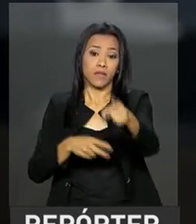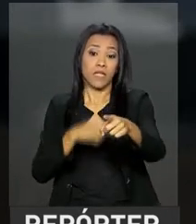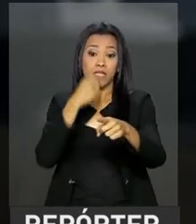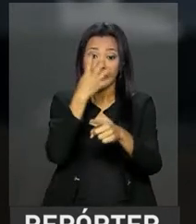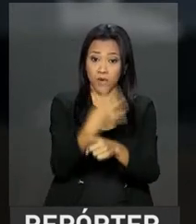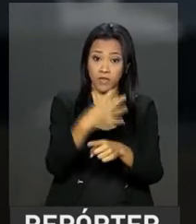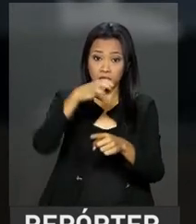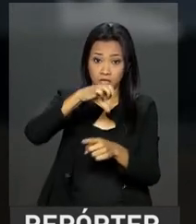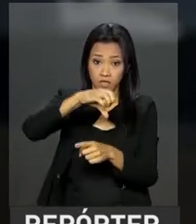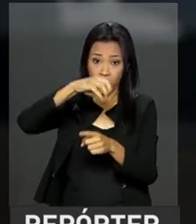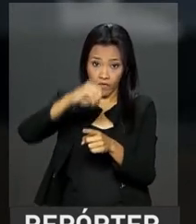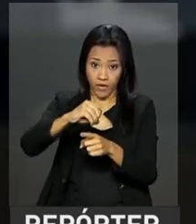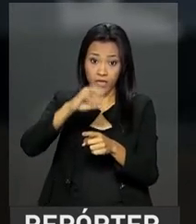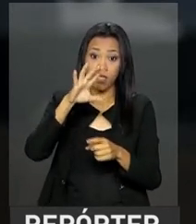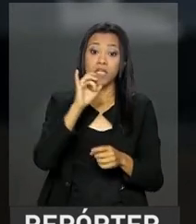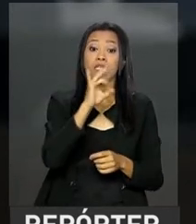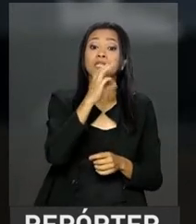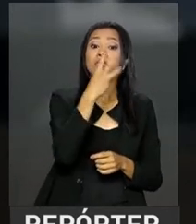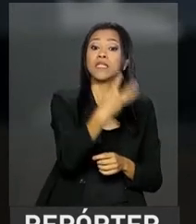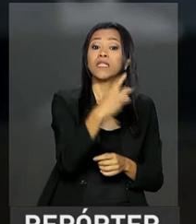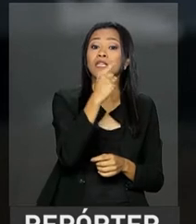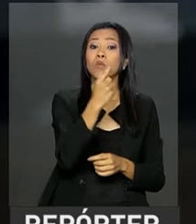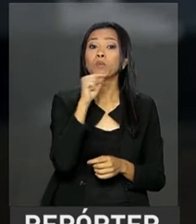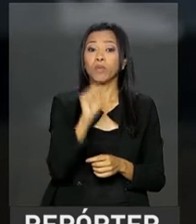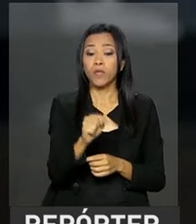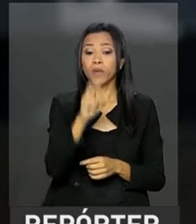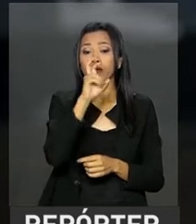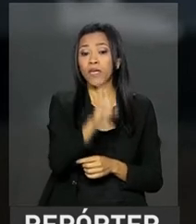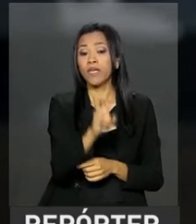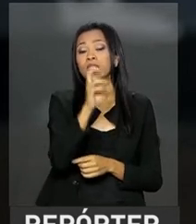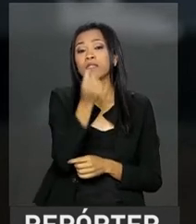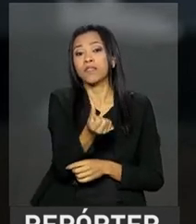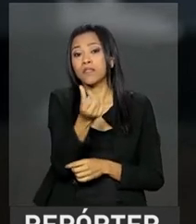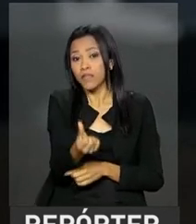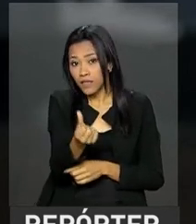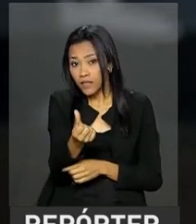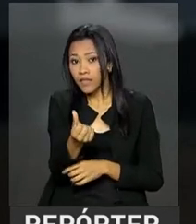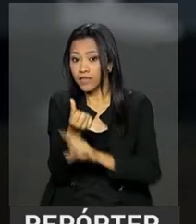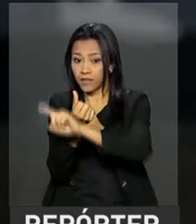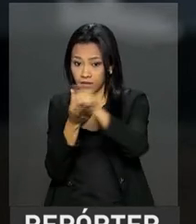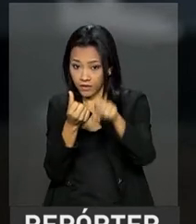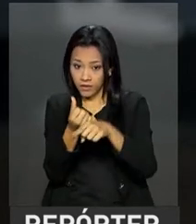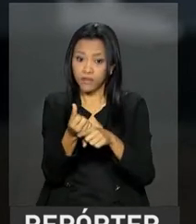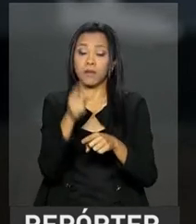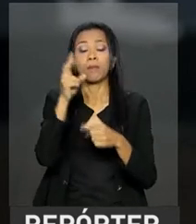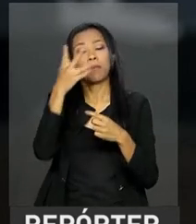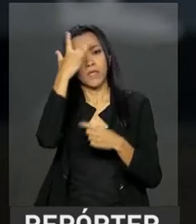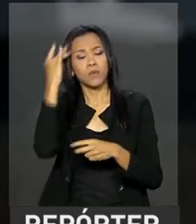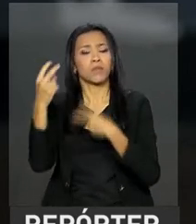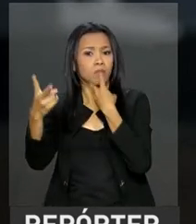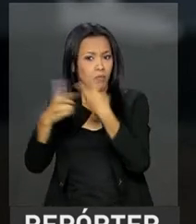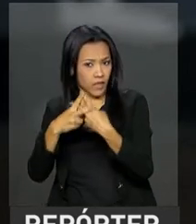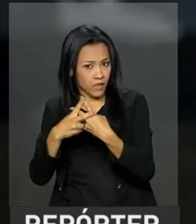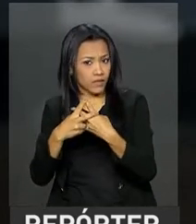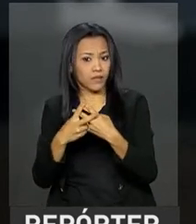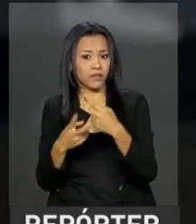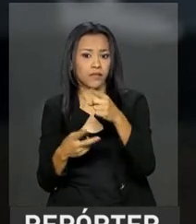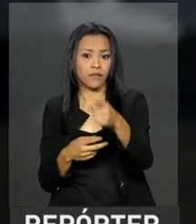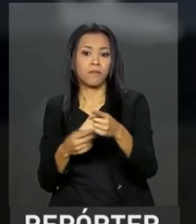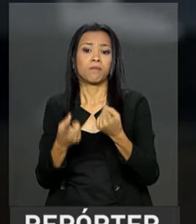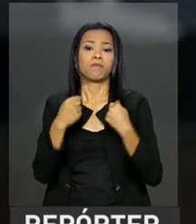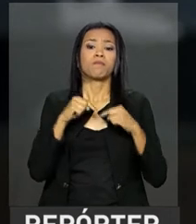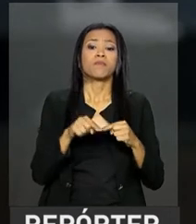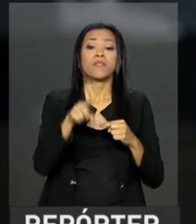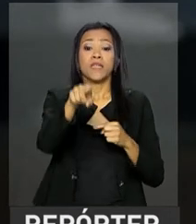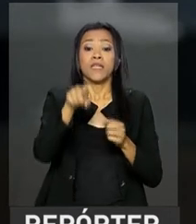somente trinta e um mil quinhentos e sessenta e seis presos de um total de 363 1703